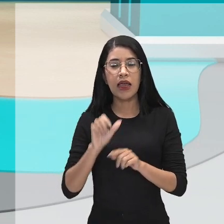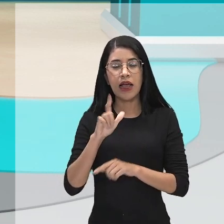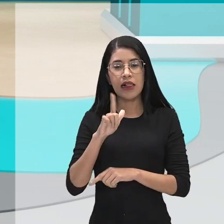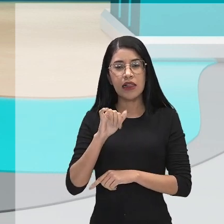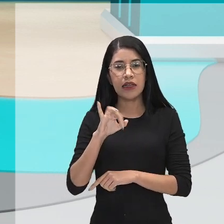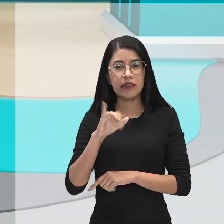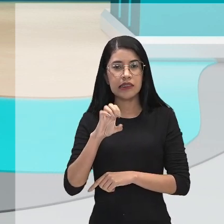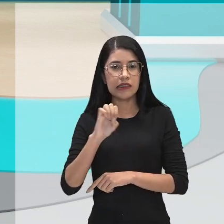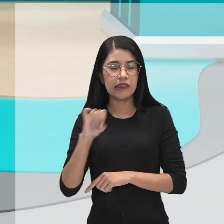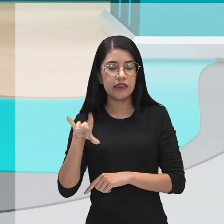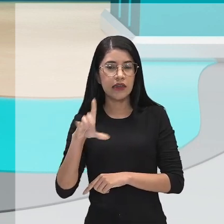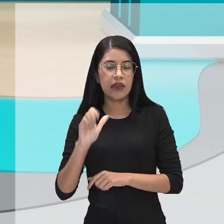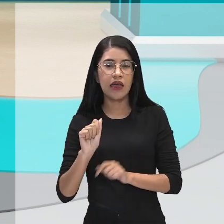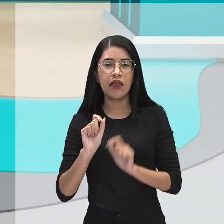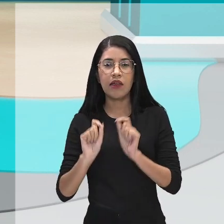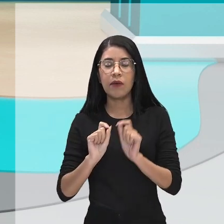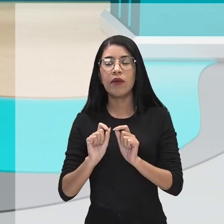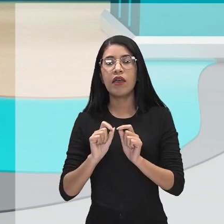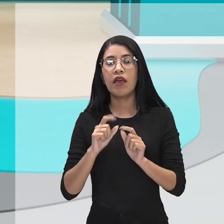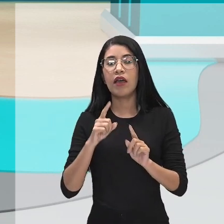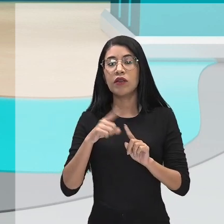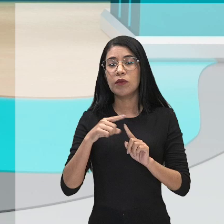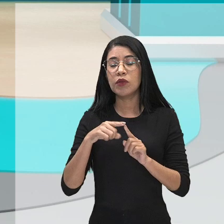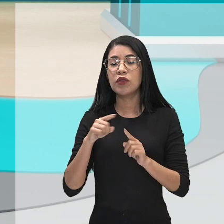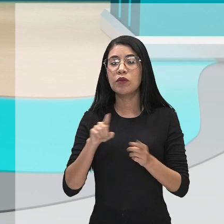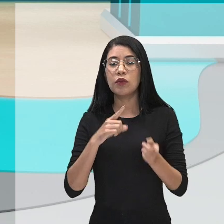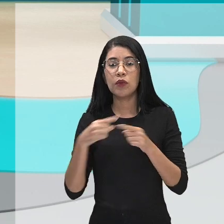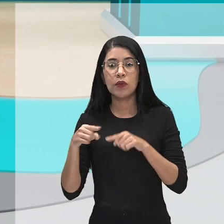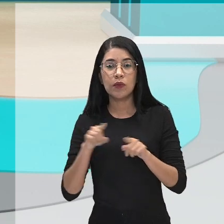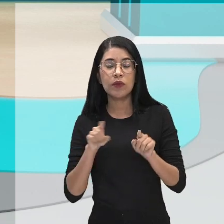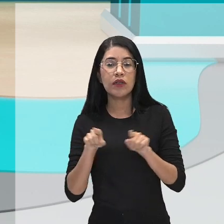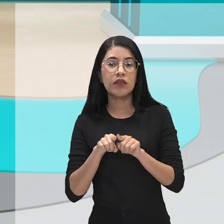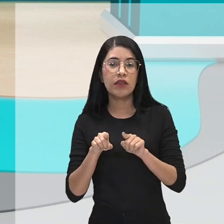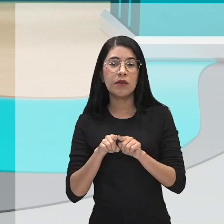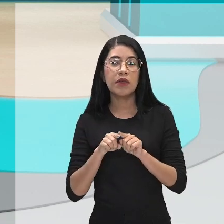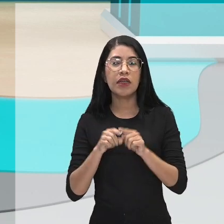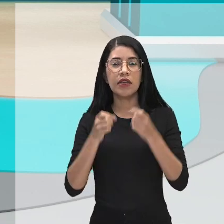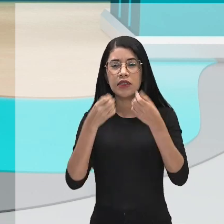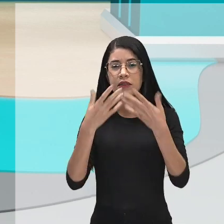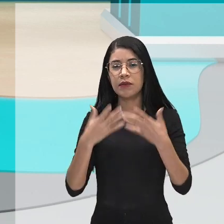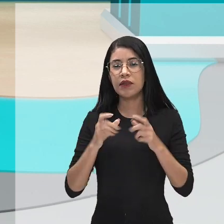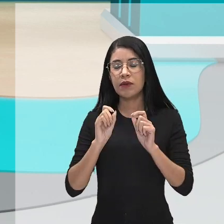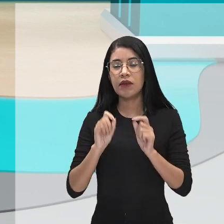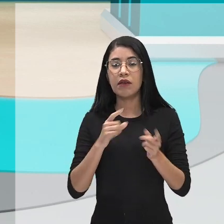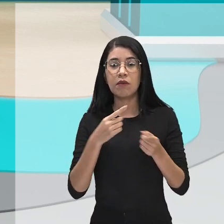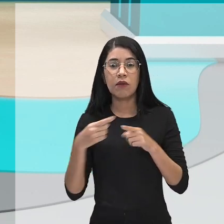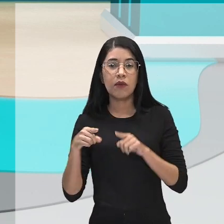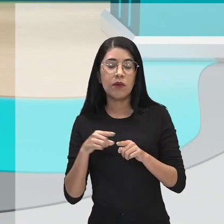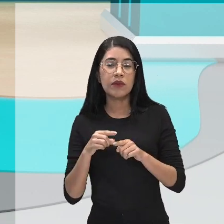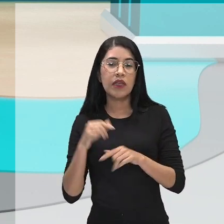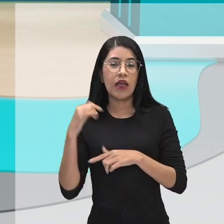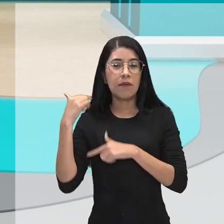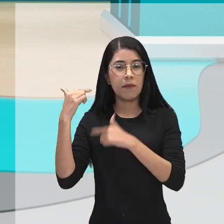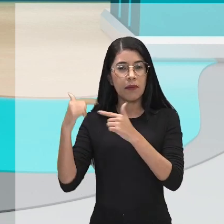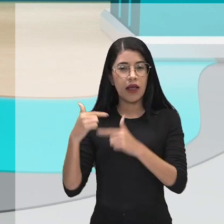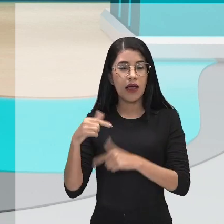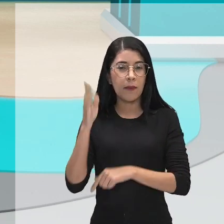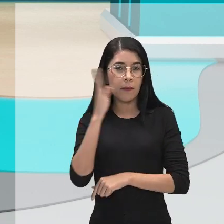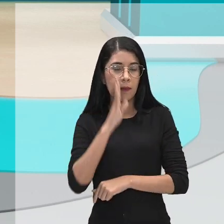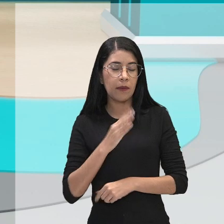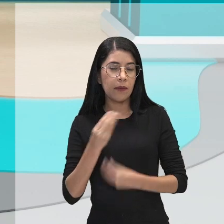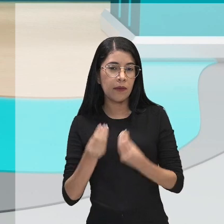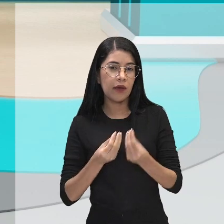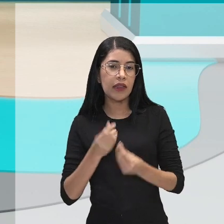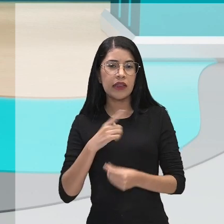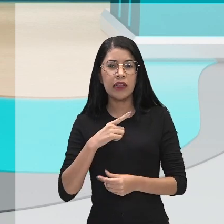também envolver a questão da música. Quando nós falamos de música, nós podemos trazer como música clássica no Brasil, que nós